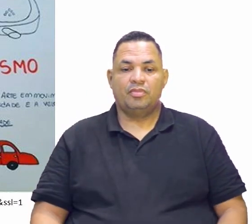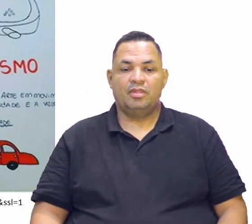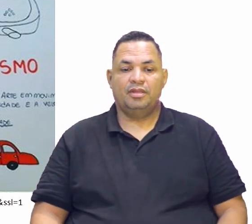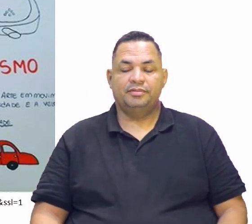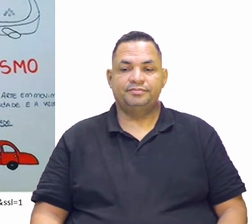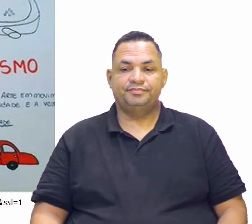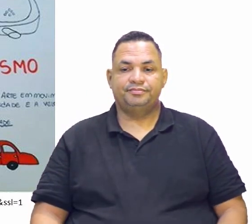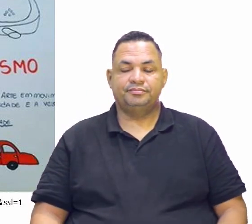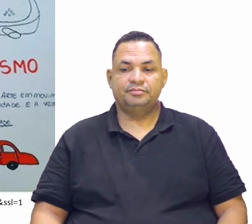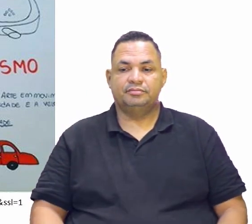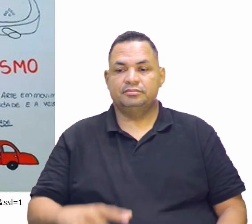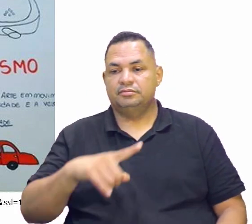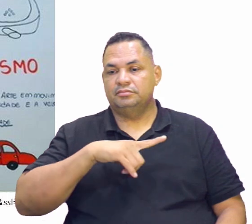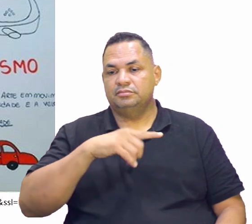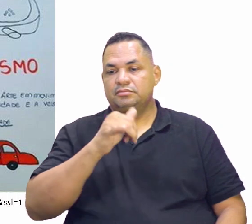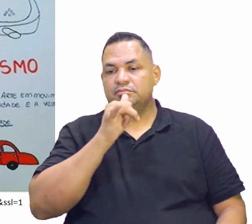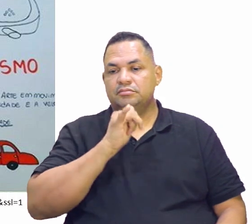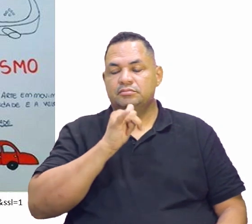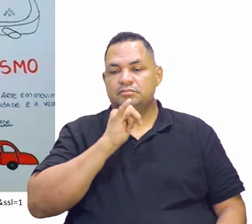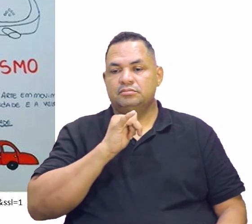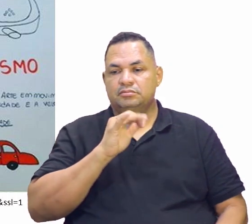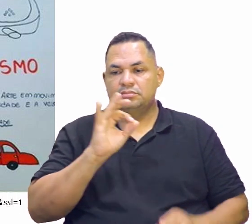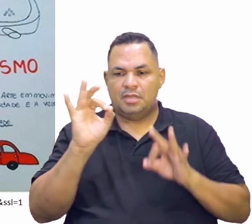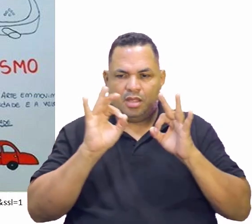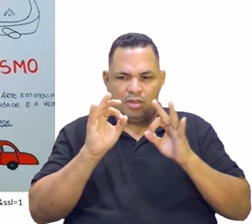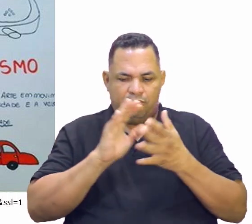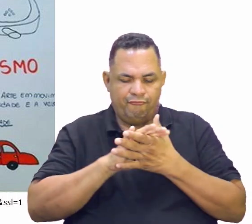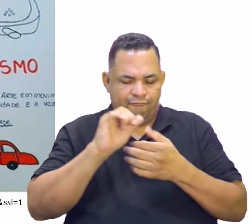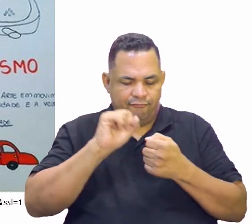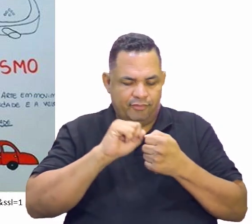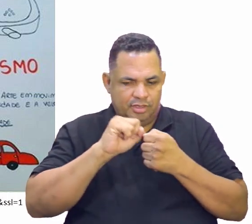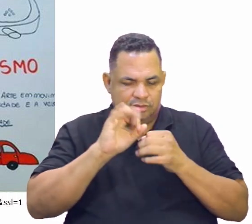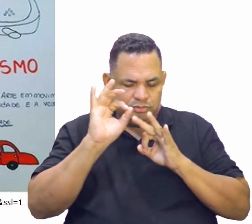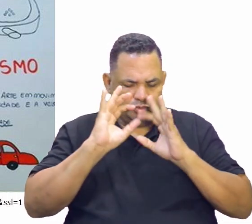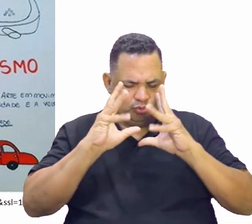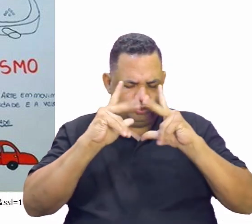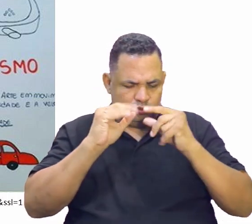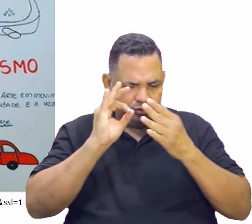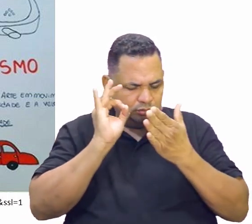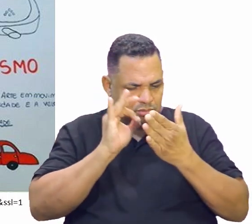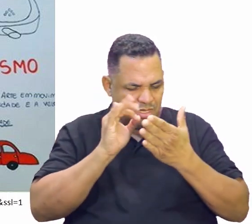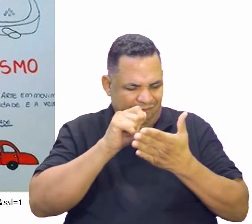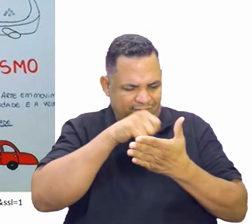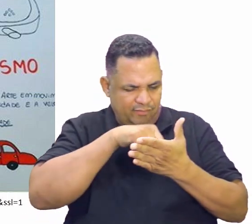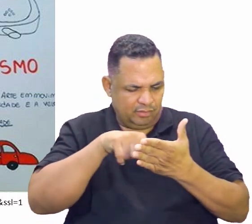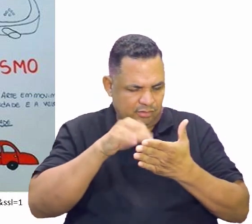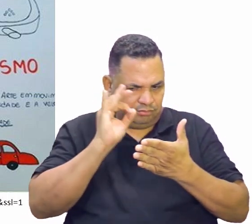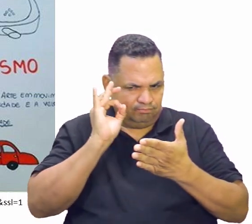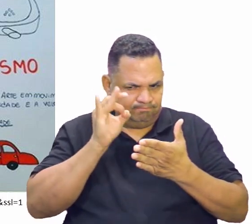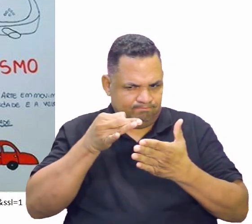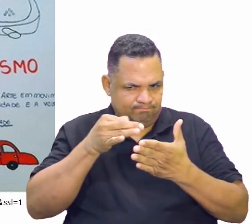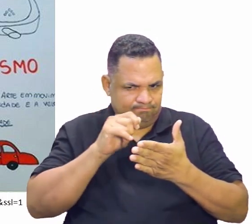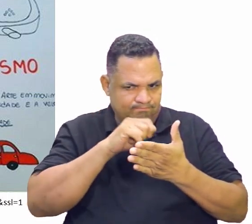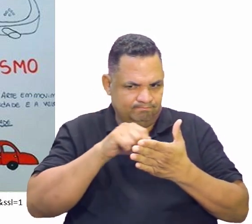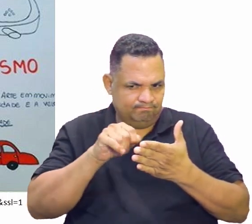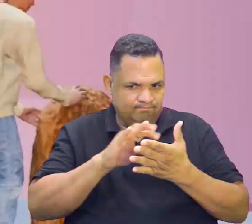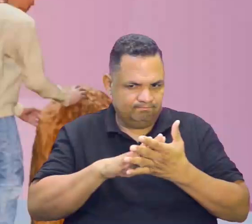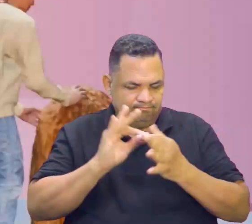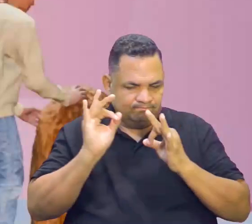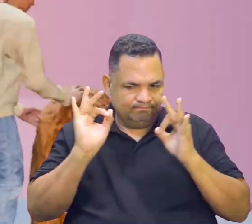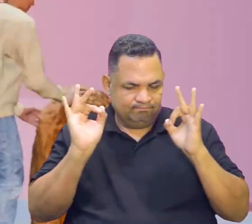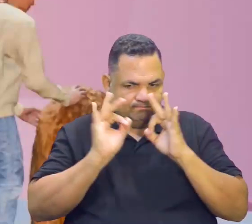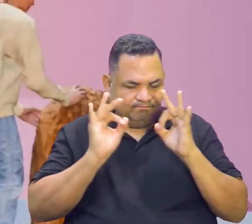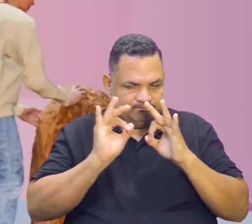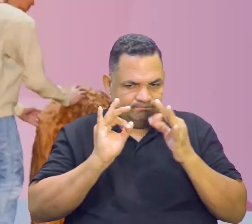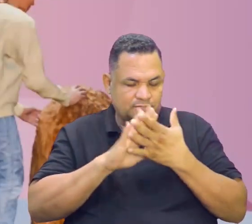agora um exemplo. Agora caprichem no mapa mental de vocês. Caprichem nas